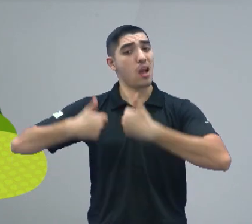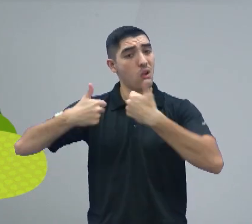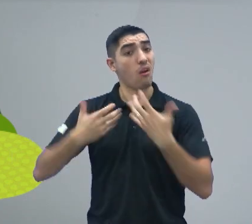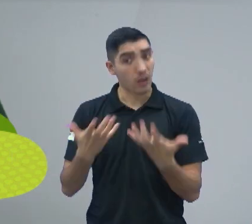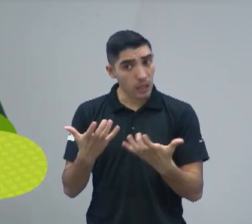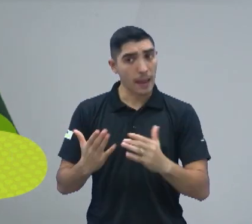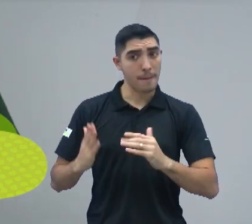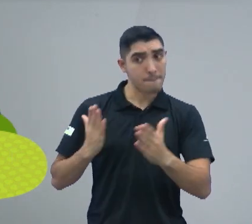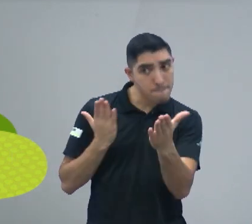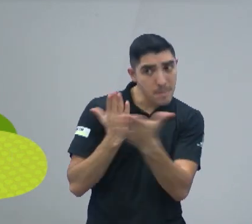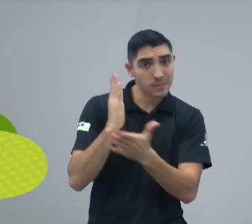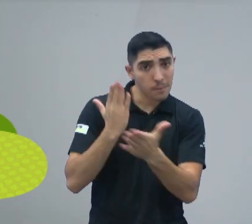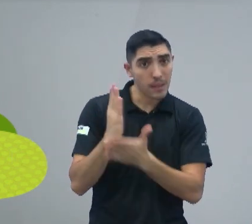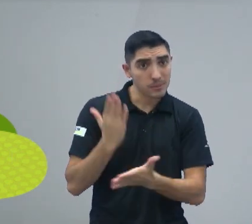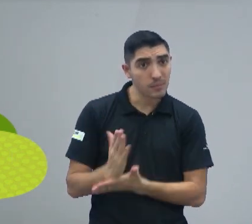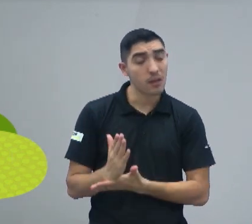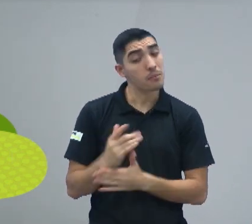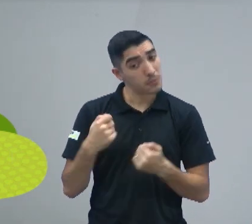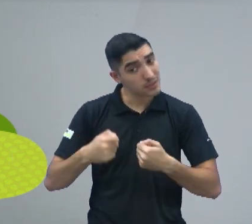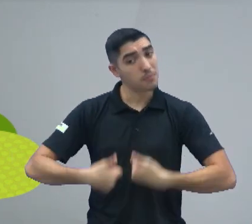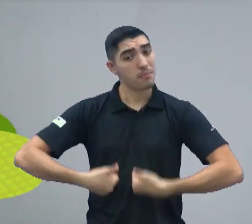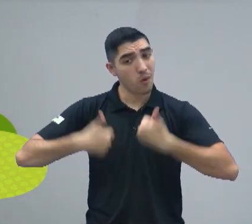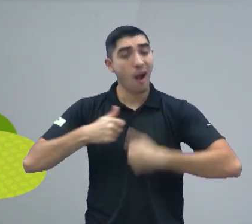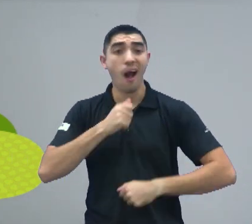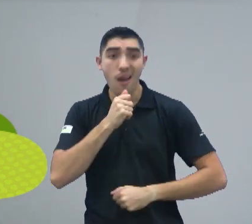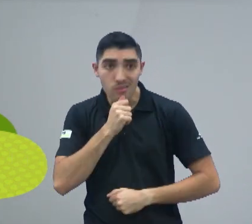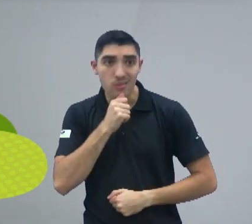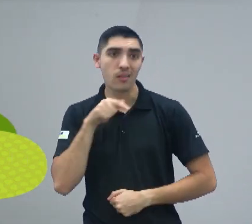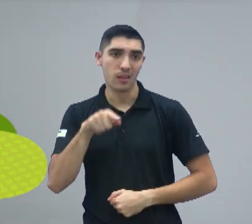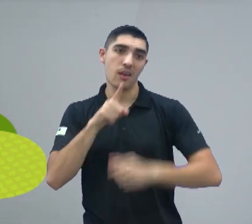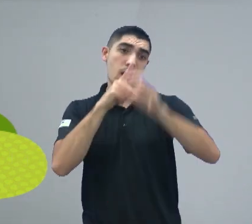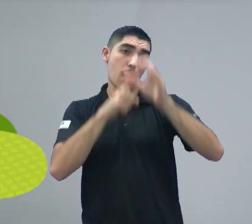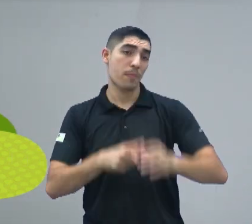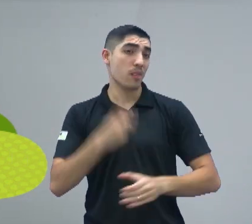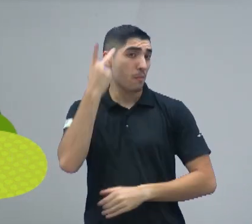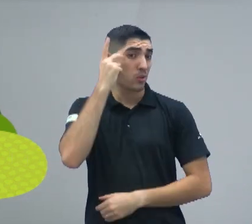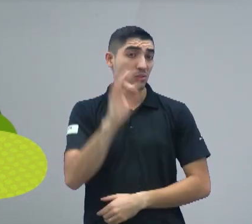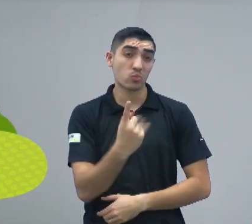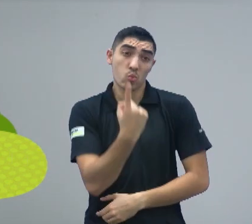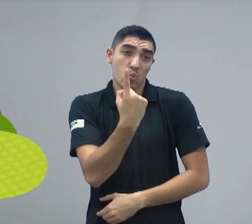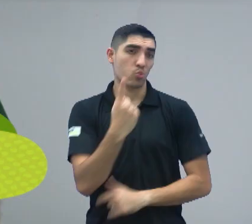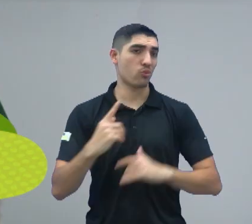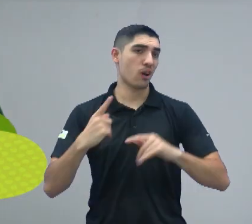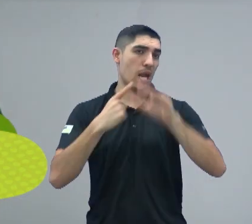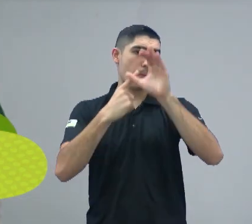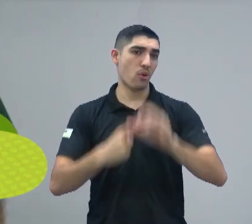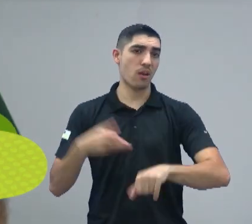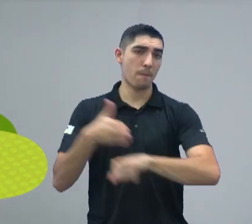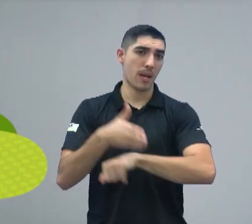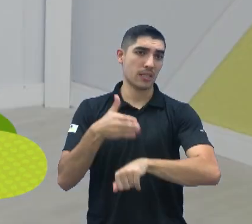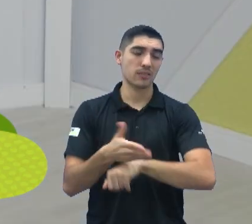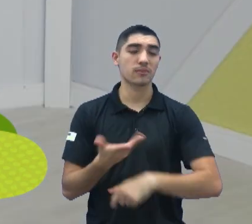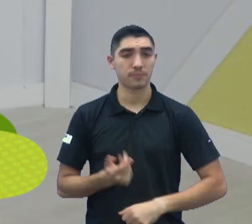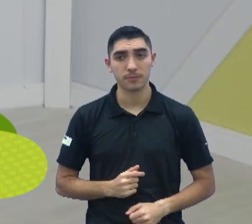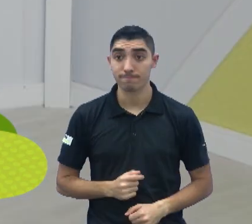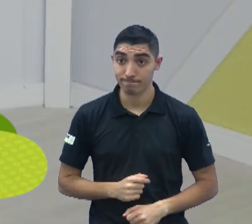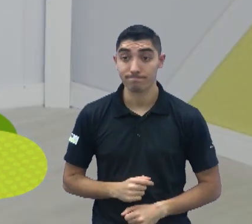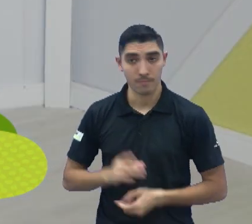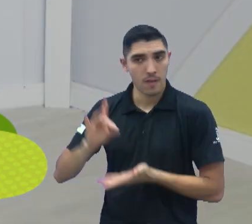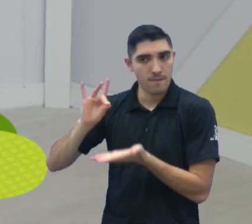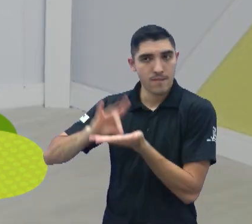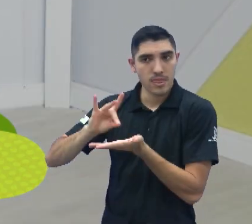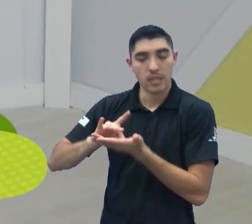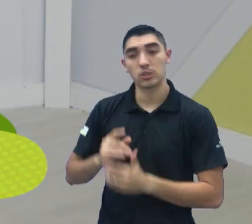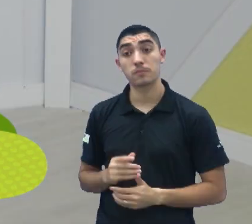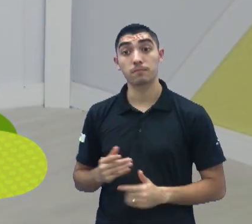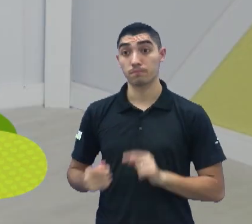Campeonato Paulista, que agora é a única competição realmente por federação que sobrou para o São José, né? O que pode salvar a temporada. É verdade. E os confrontos